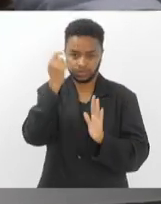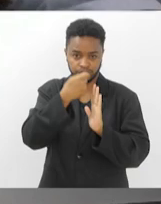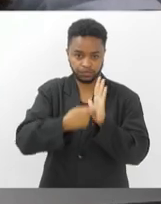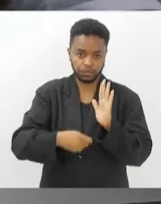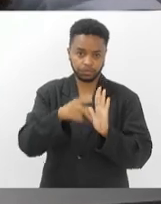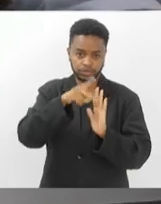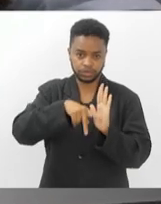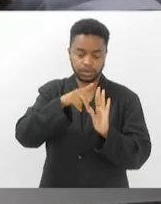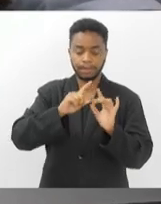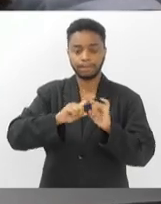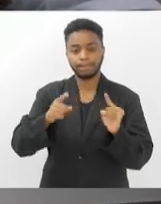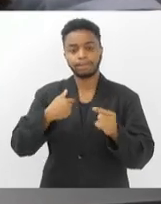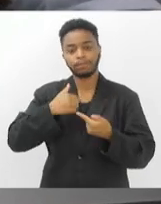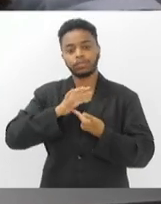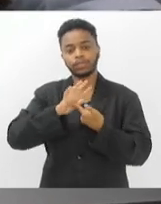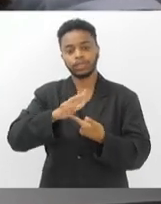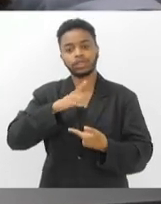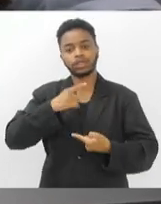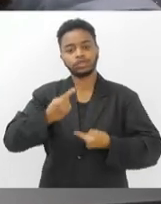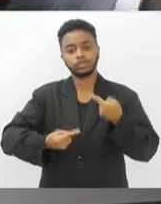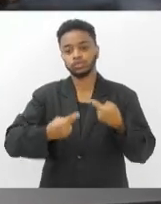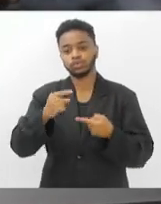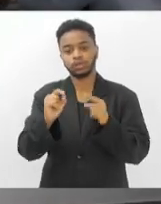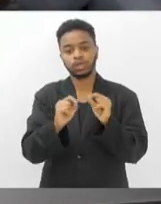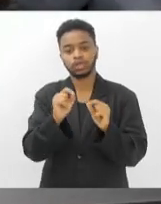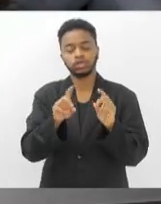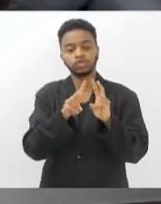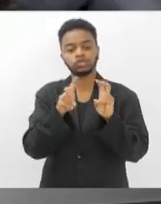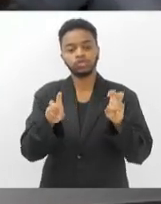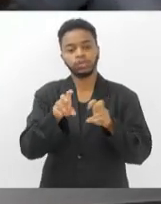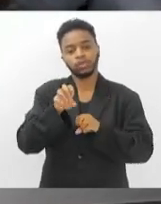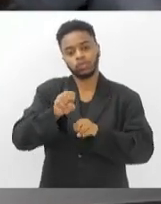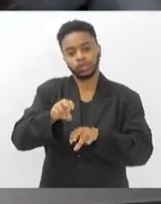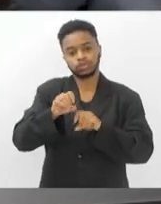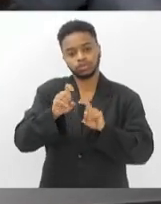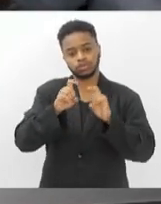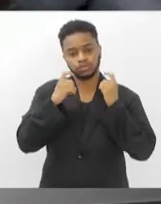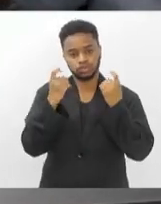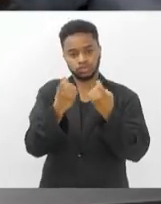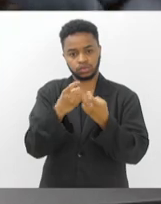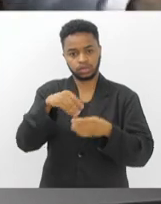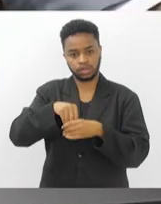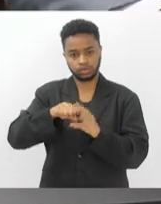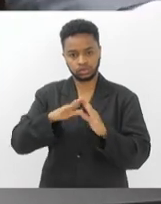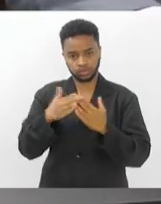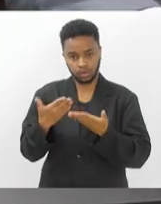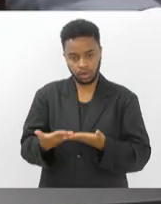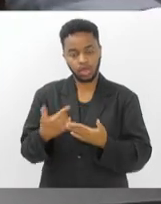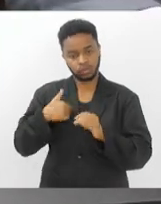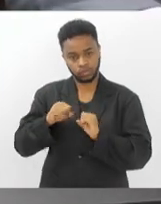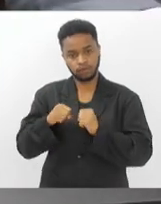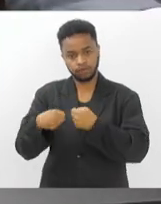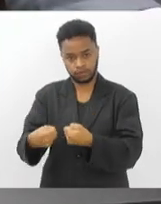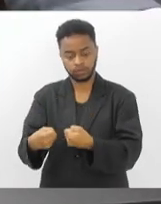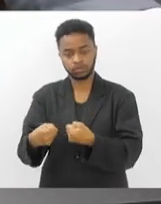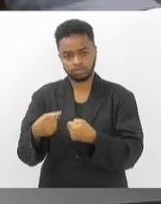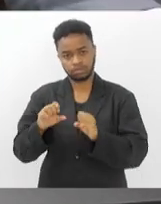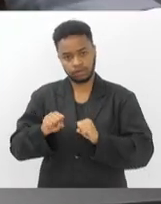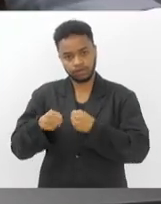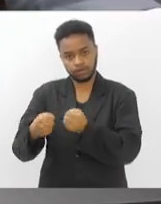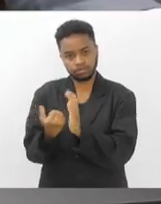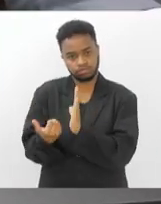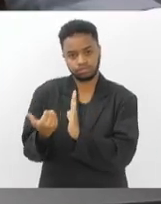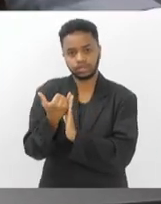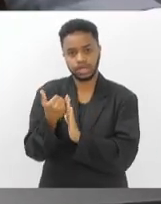Há uma discussão, que não é essa, sobre educação sexual nas escolas. Sim. eu sou daqueles que defendo muito.